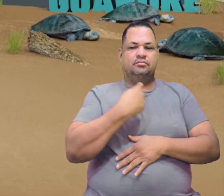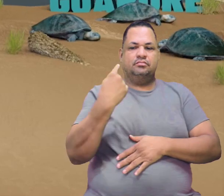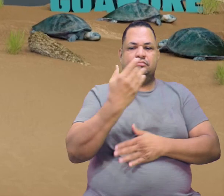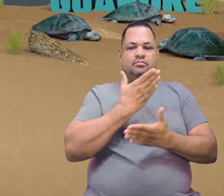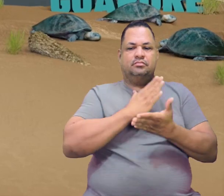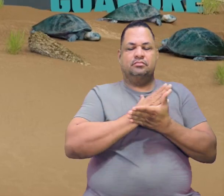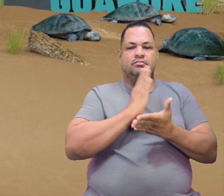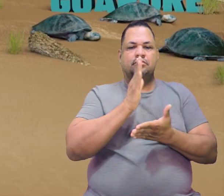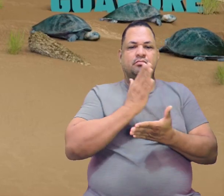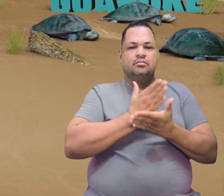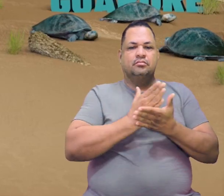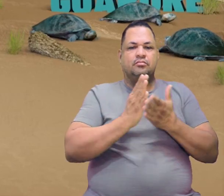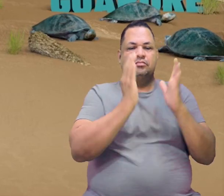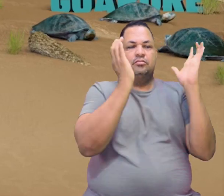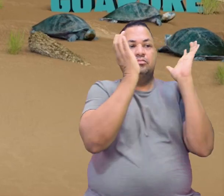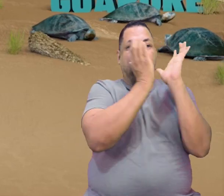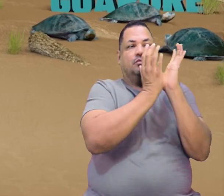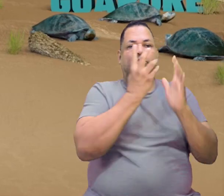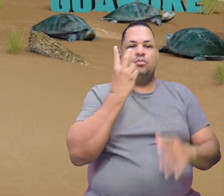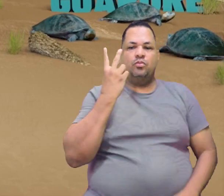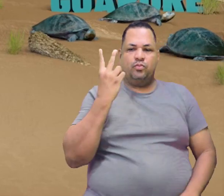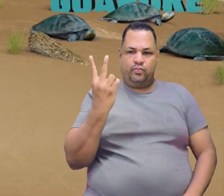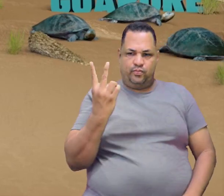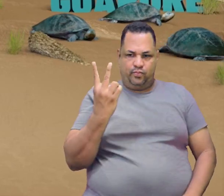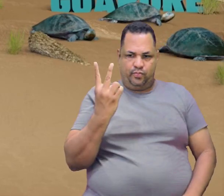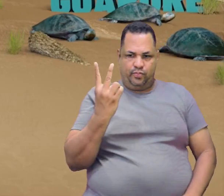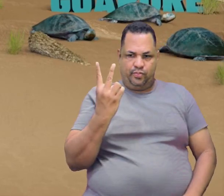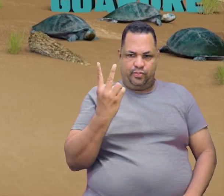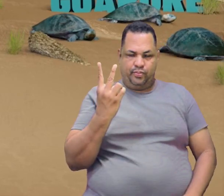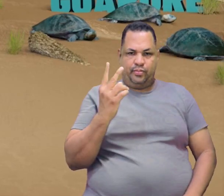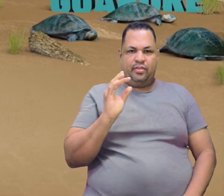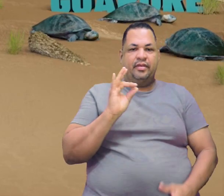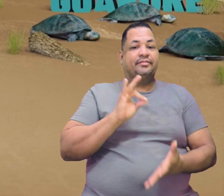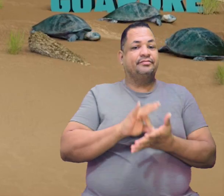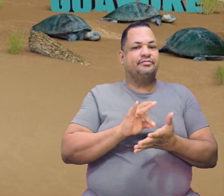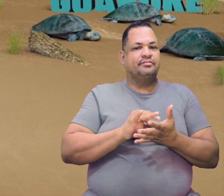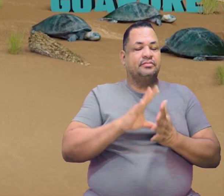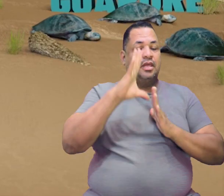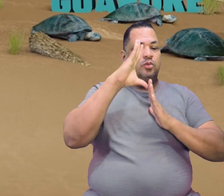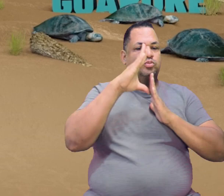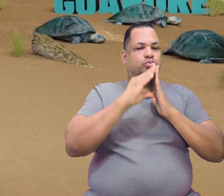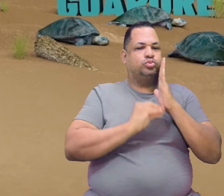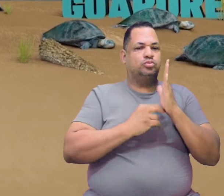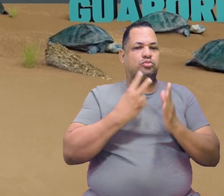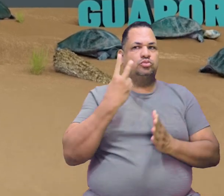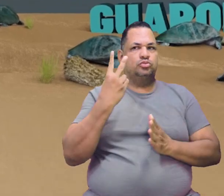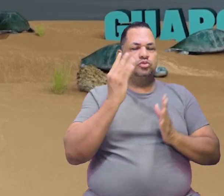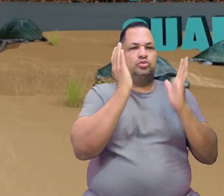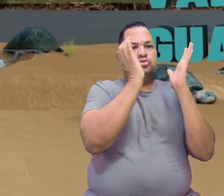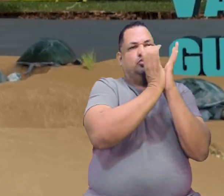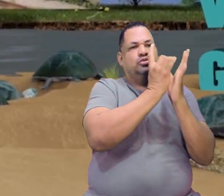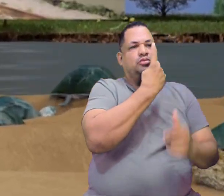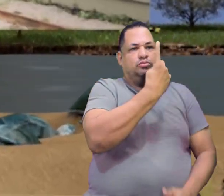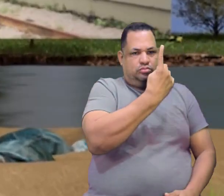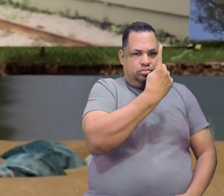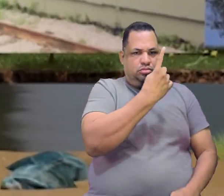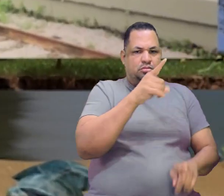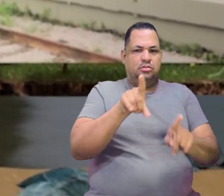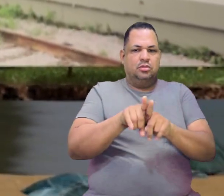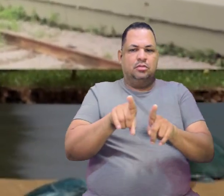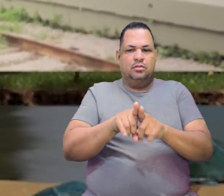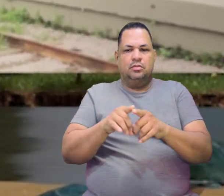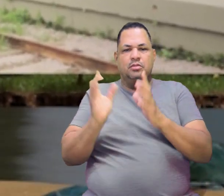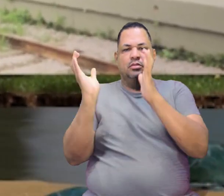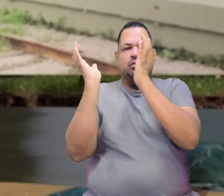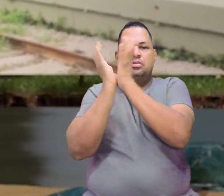já começamos aí a unidade 2. Esse conteúdo são duas unidades, a unidade 1 e a